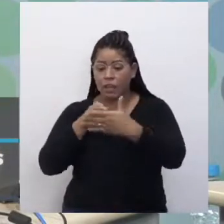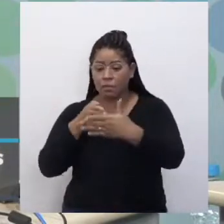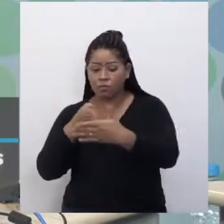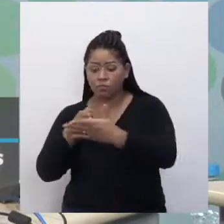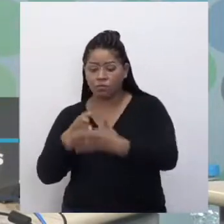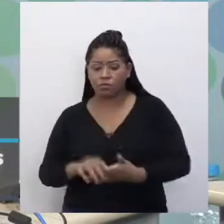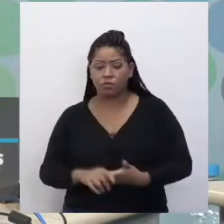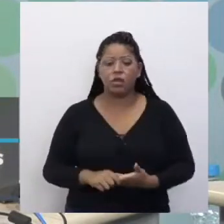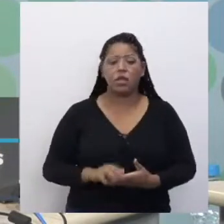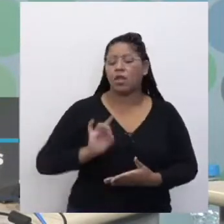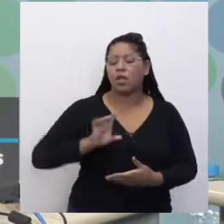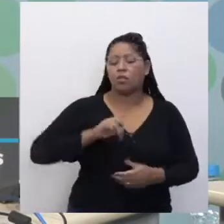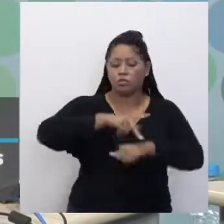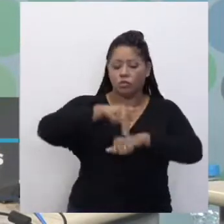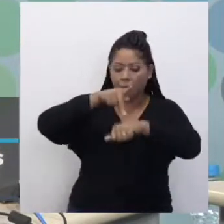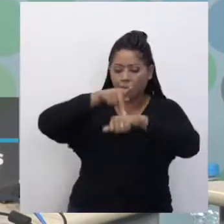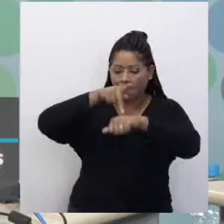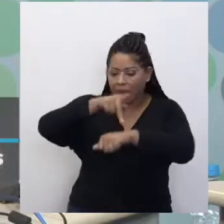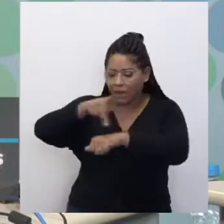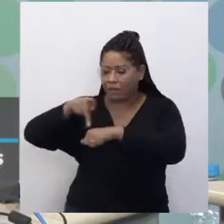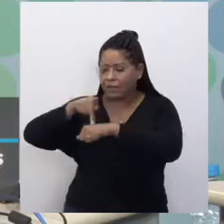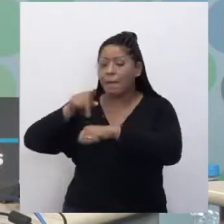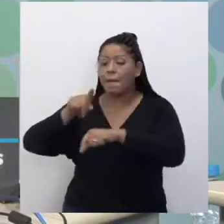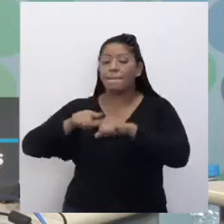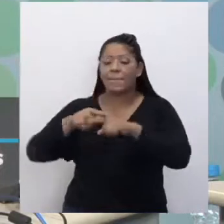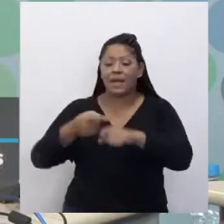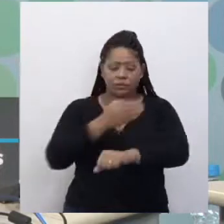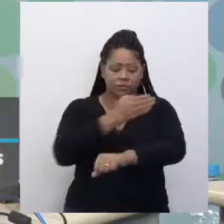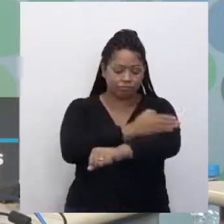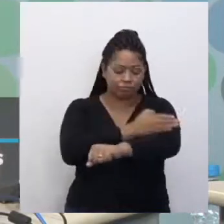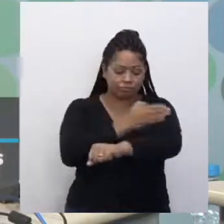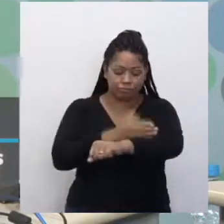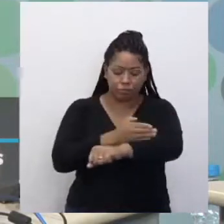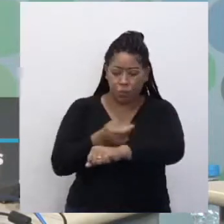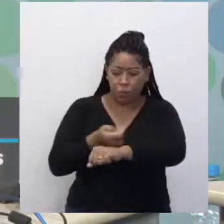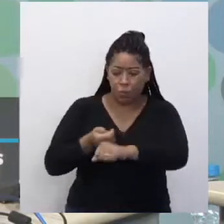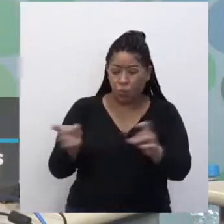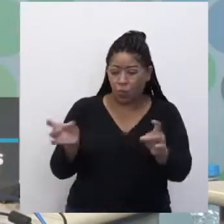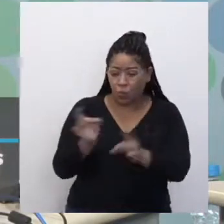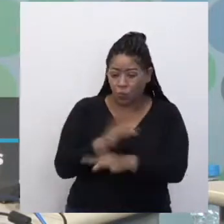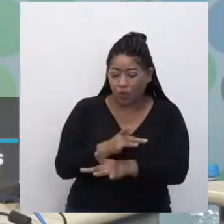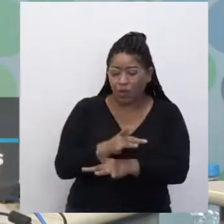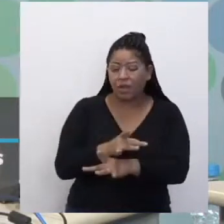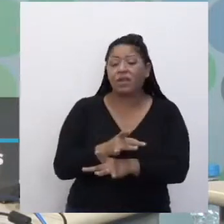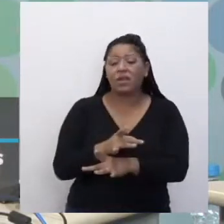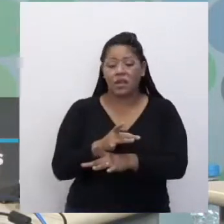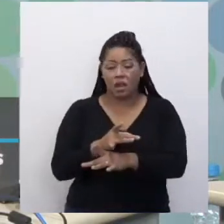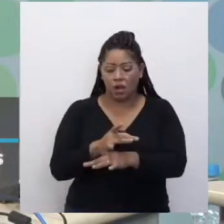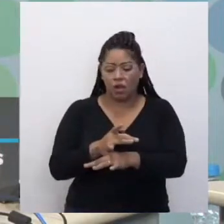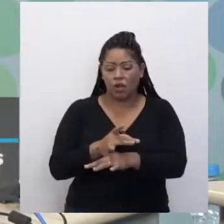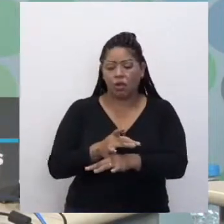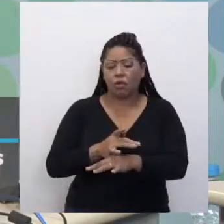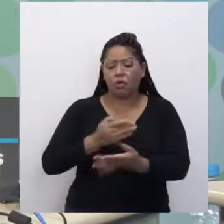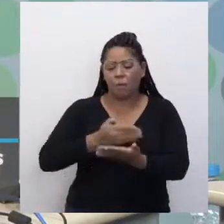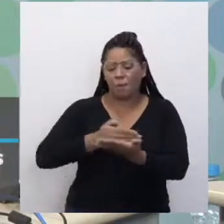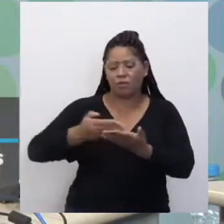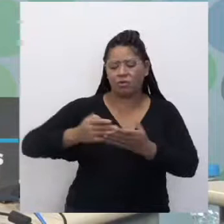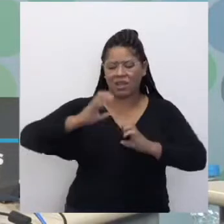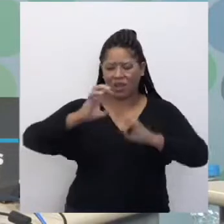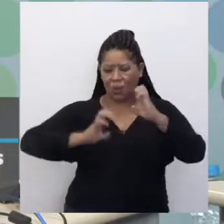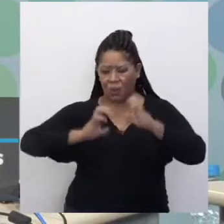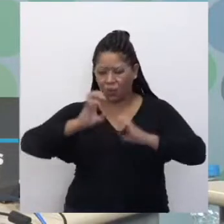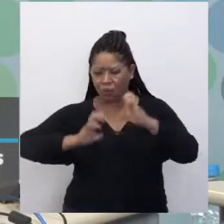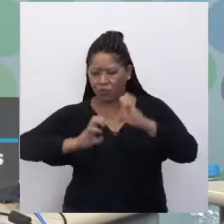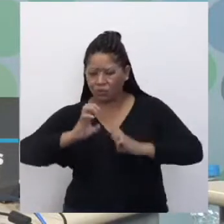daquele momento, ali final da Idade Média, houveram atritos entre os reis e a burguesia, entre os reis e